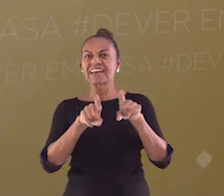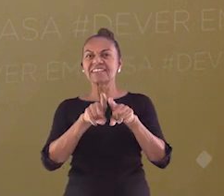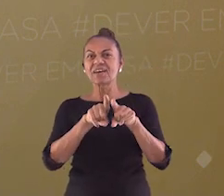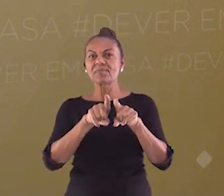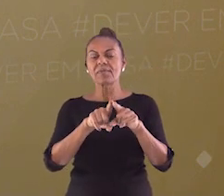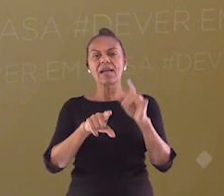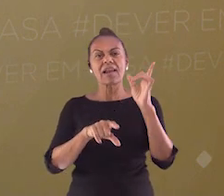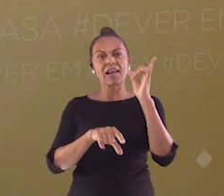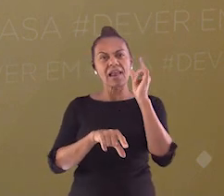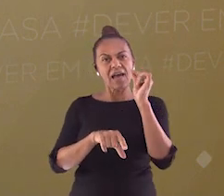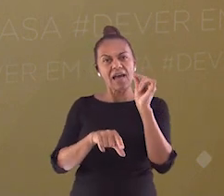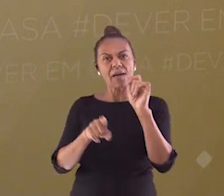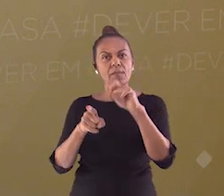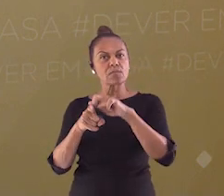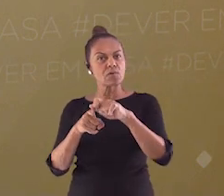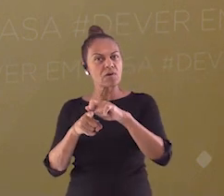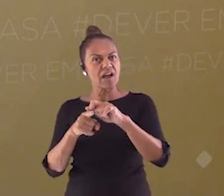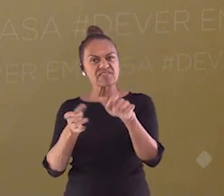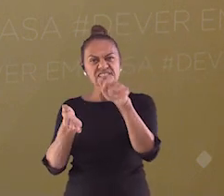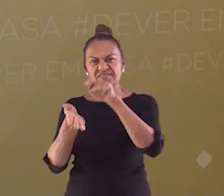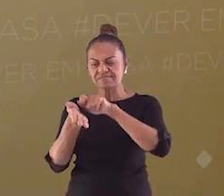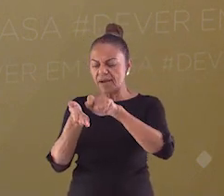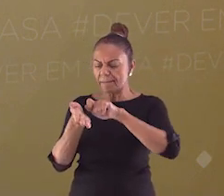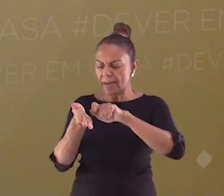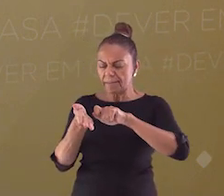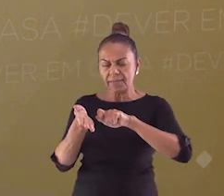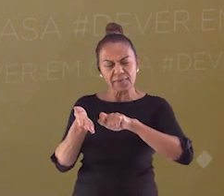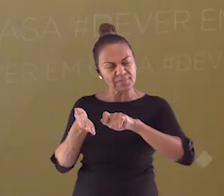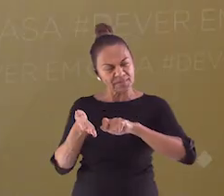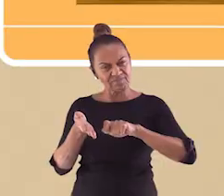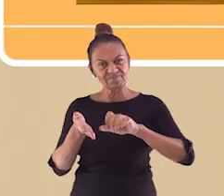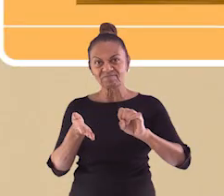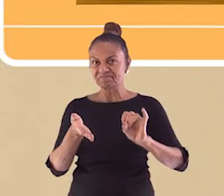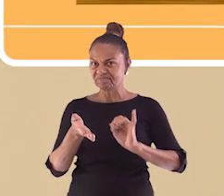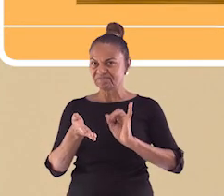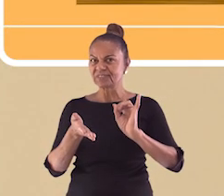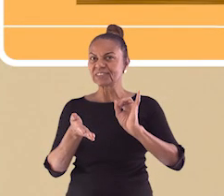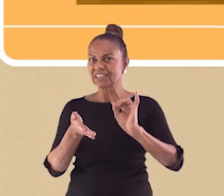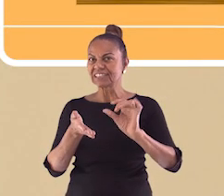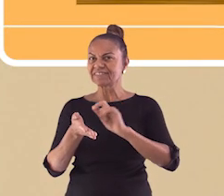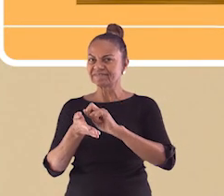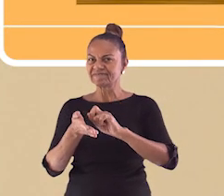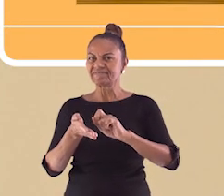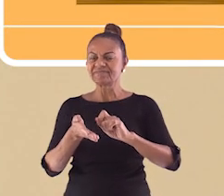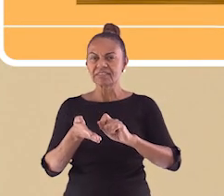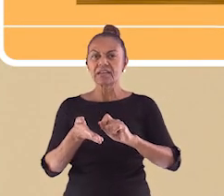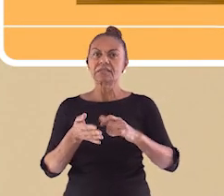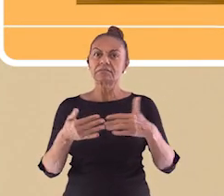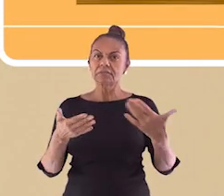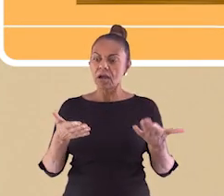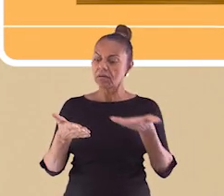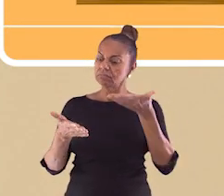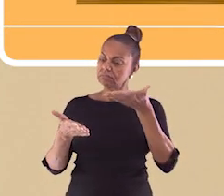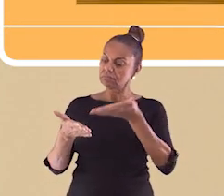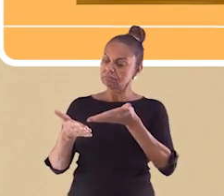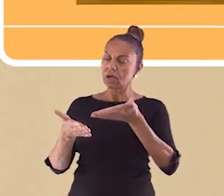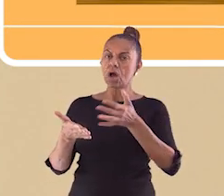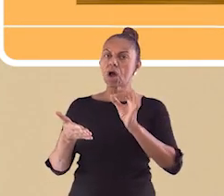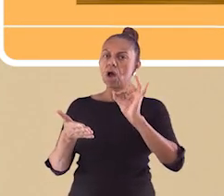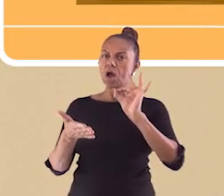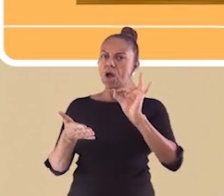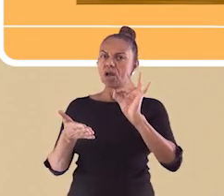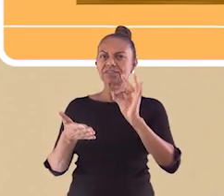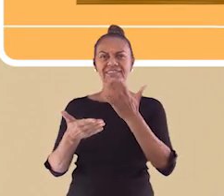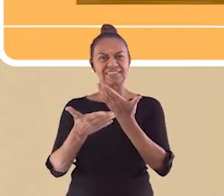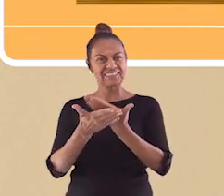e borracha para registrar tudo que você achar importante. E assim você terá um ótimo material para estudar